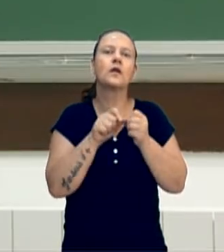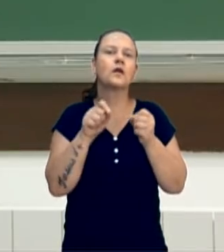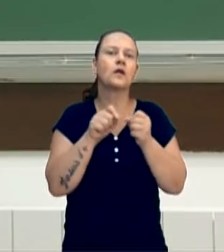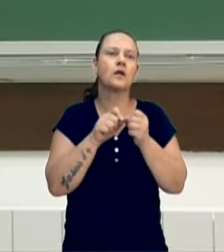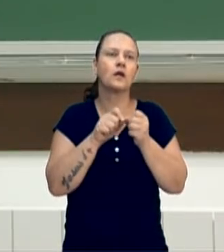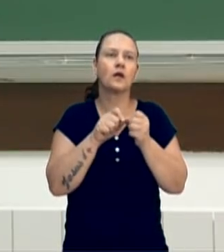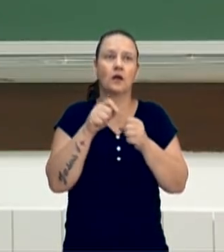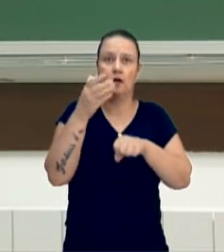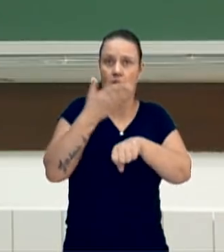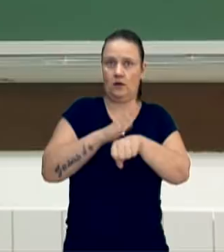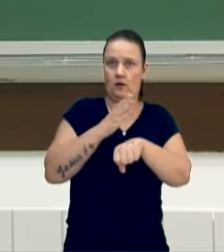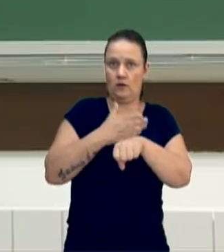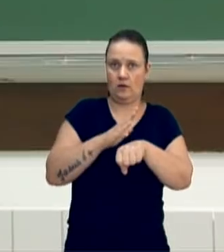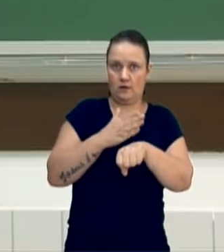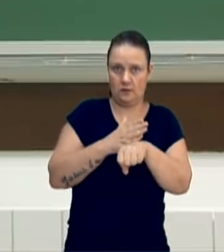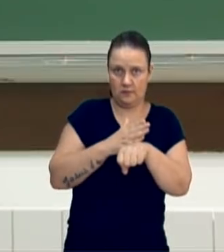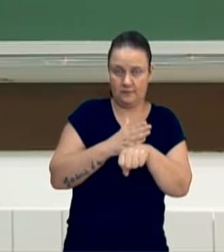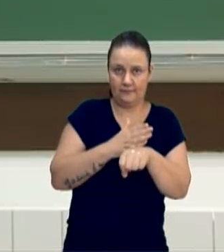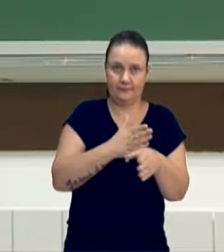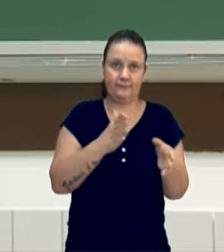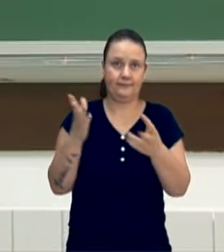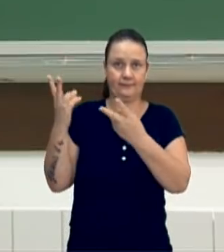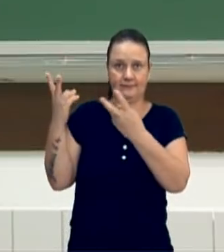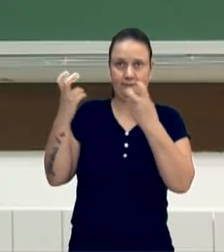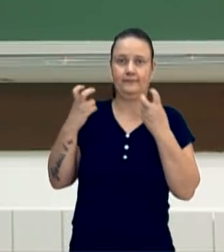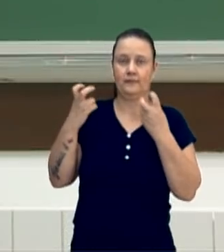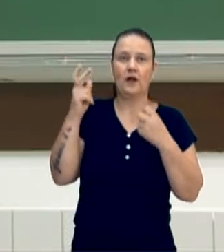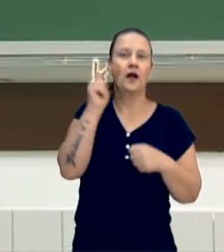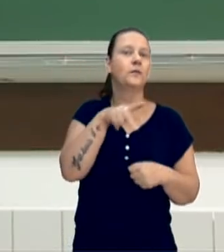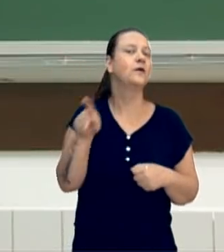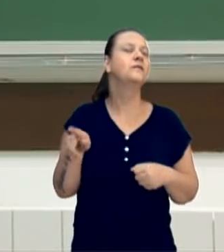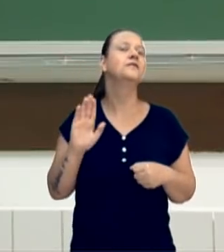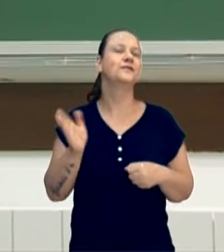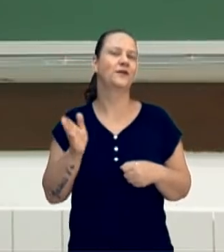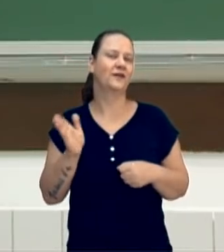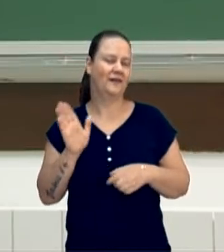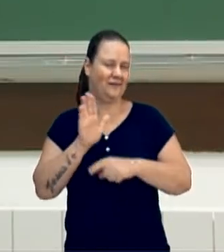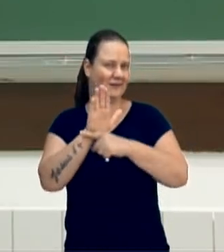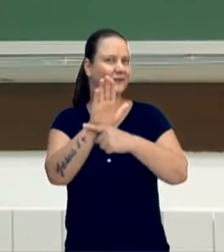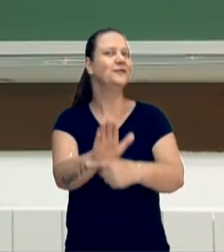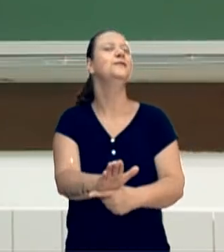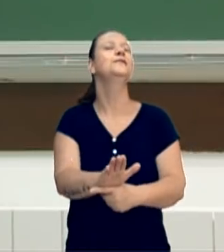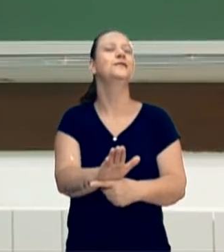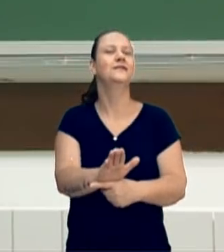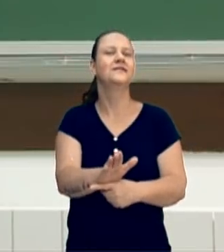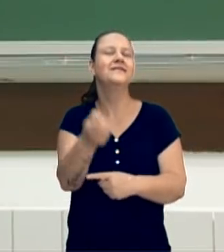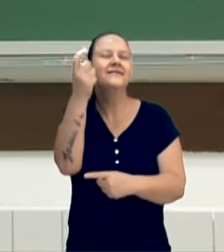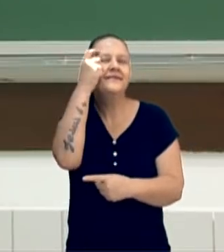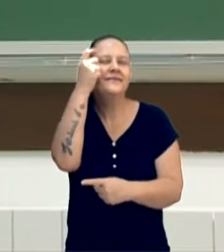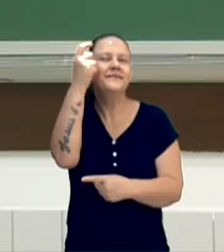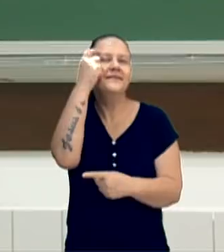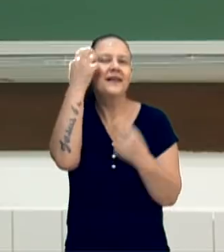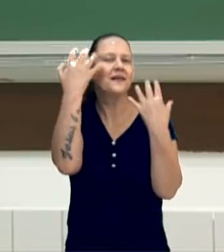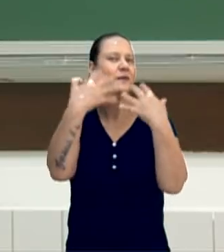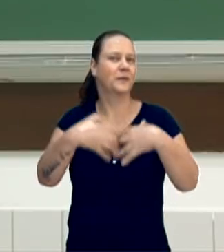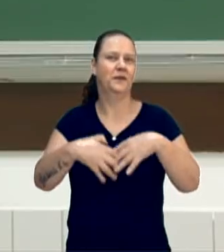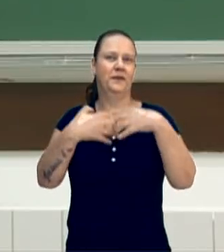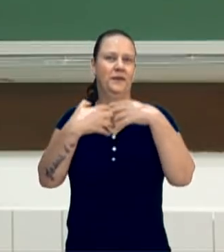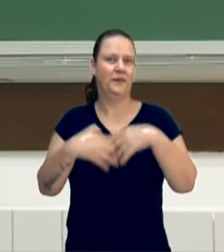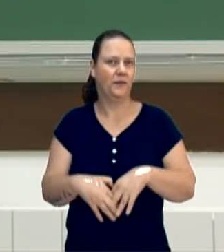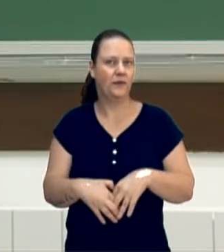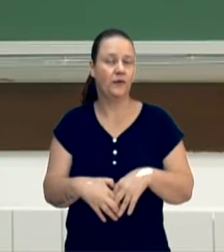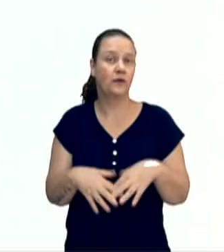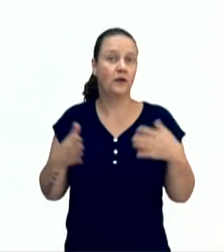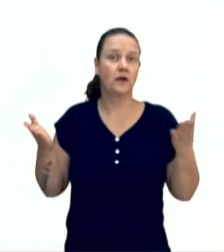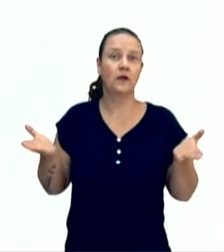fazer esse exercício aqui. A professora já até deu uma dica para vocês, mas é para vocês pensarem um pouquinho mais.